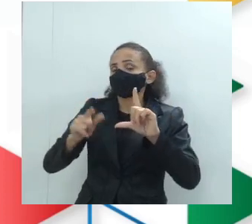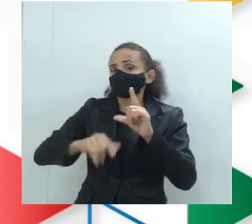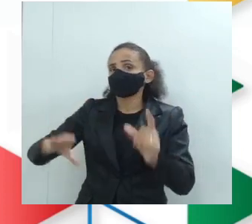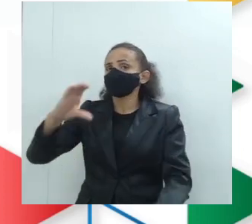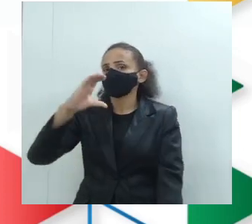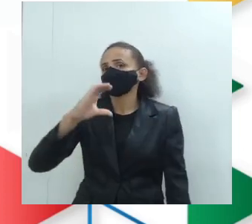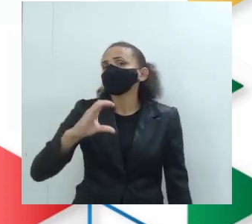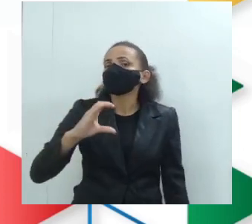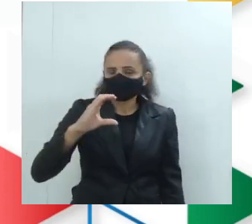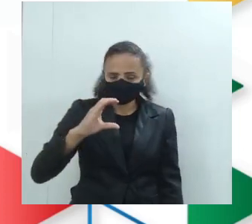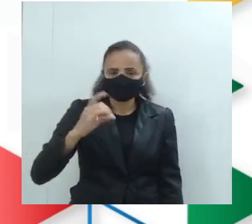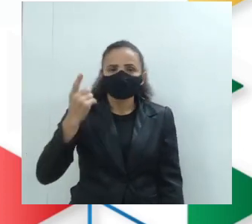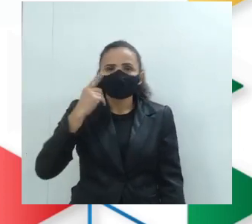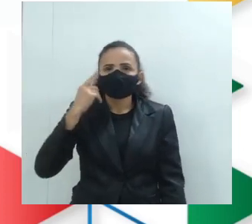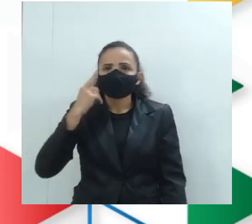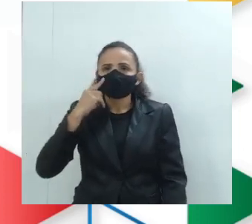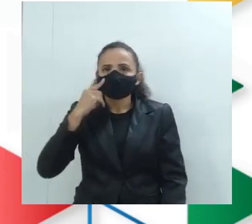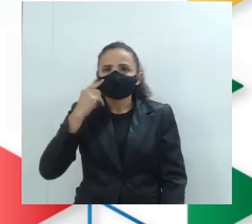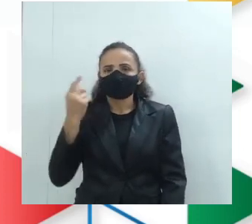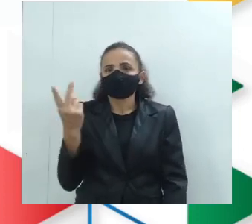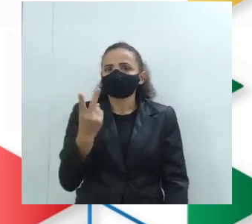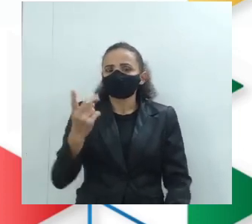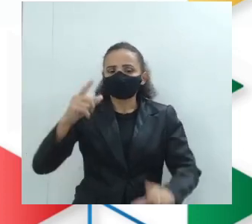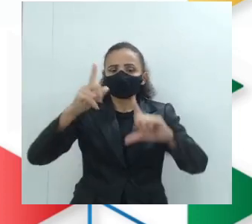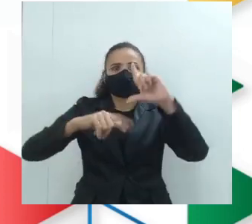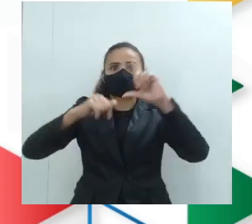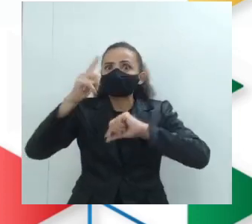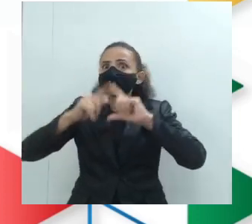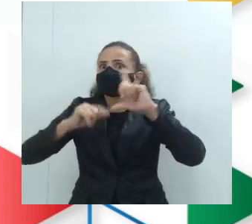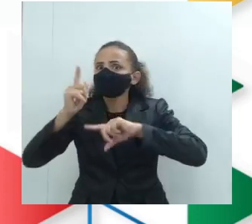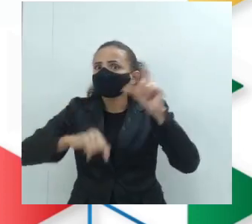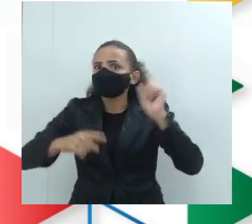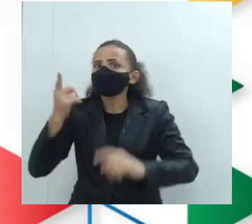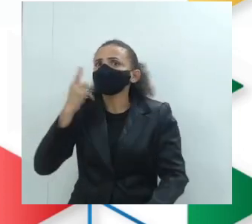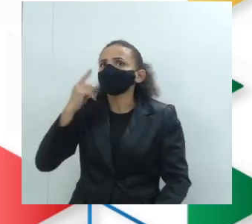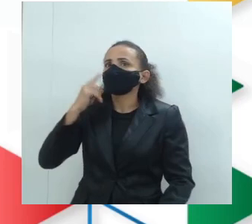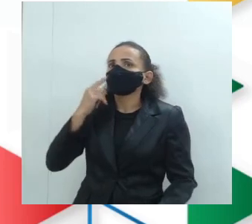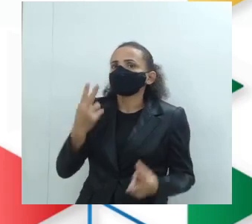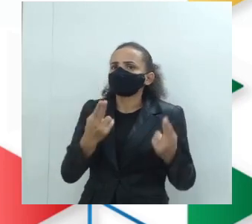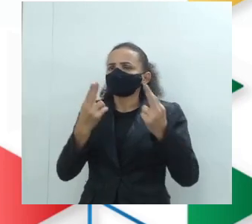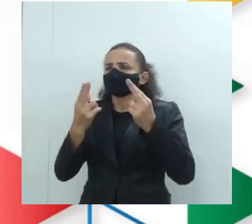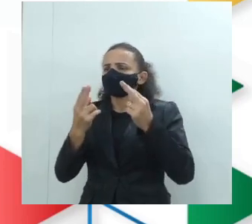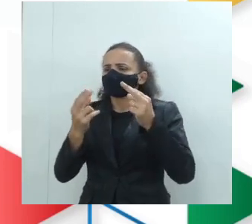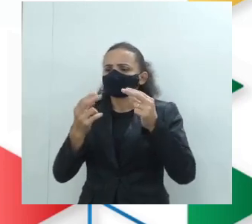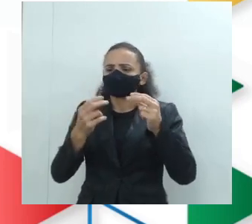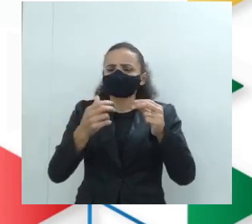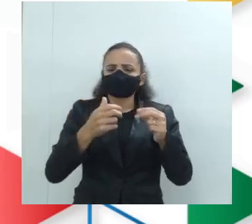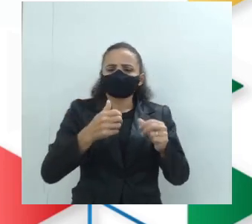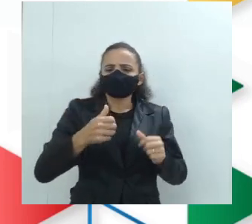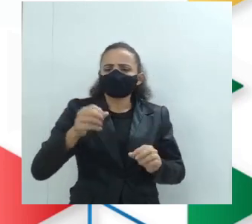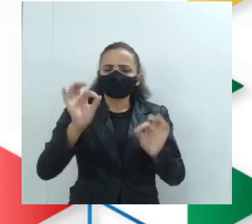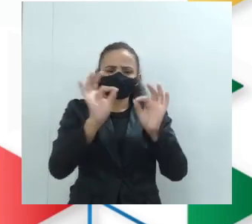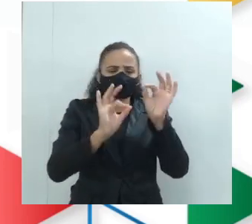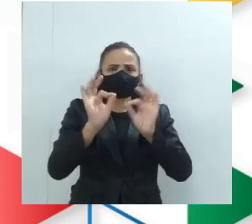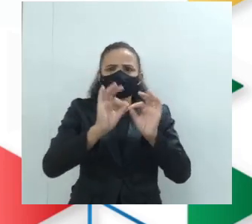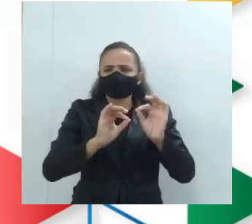letra C que tem aí a estrela? A estrela está na mesma posição que a estrela do teu lado esquerdo? Não,